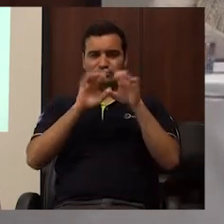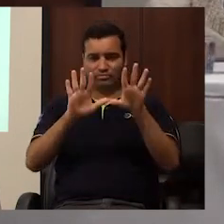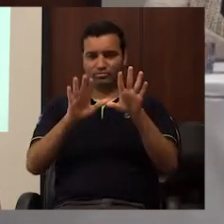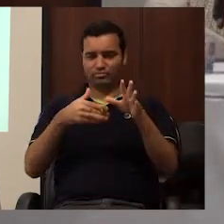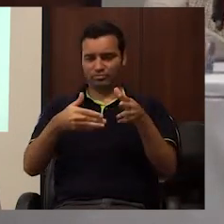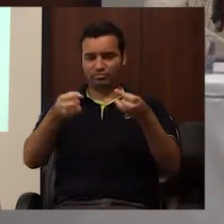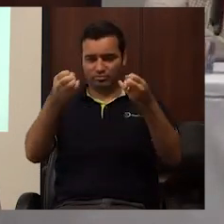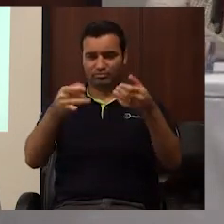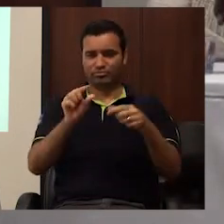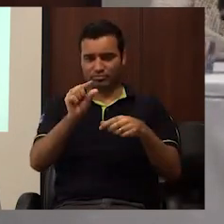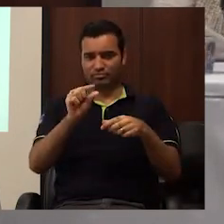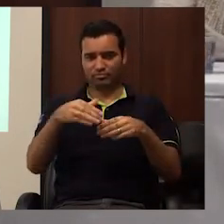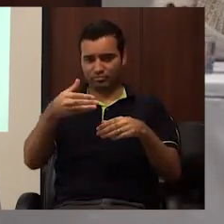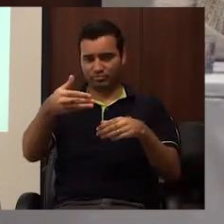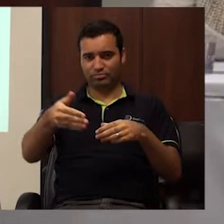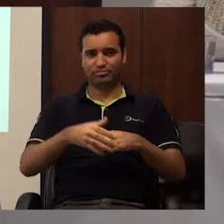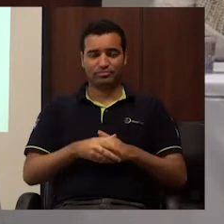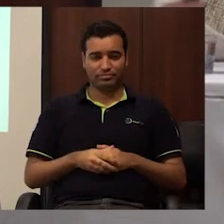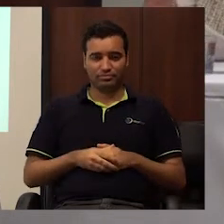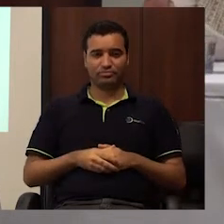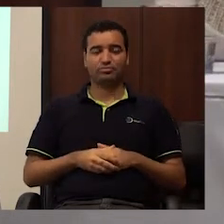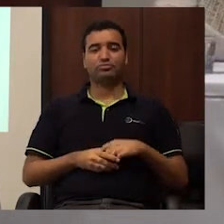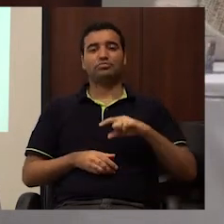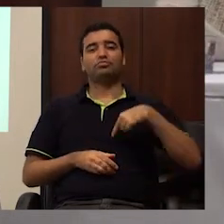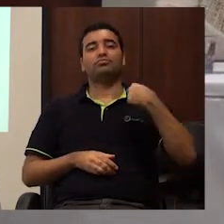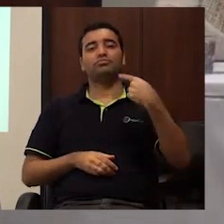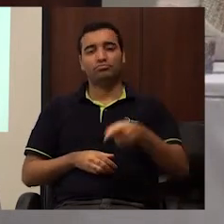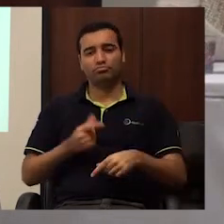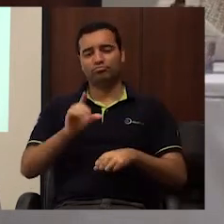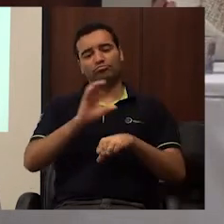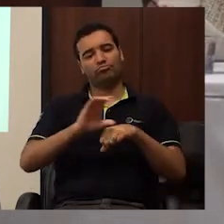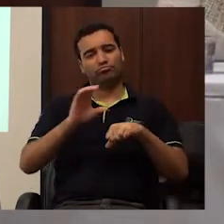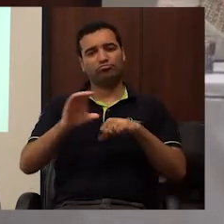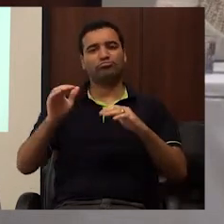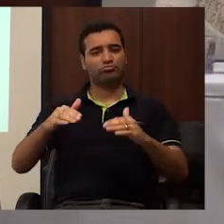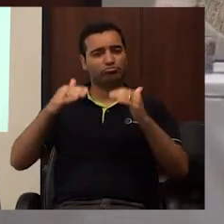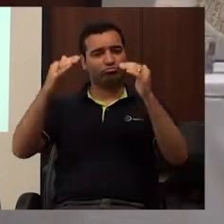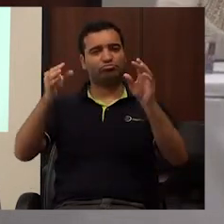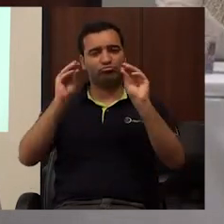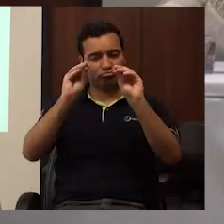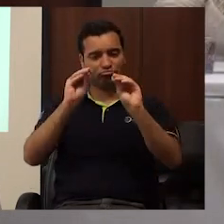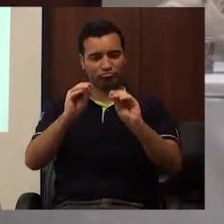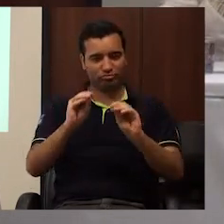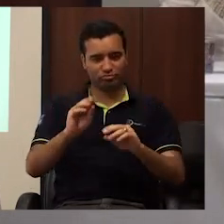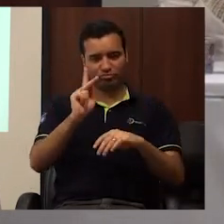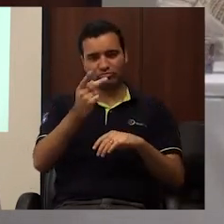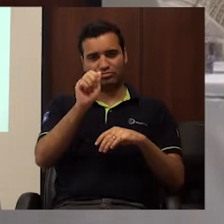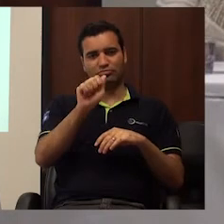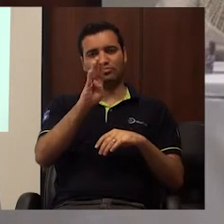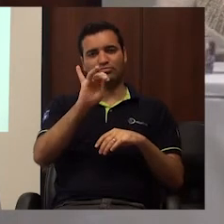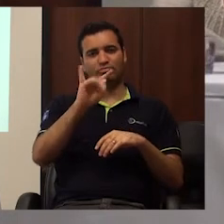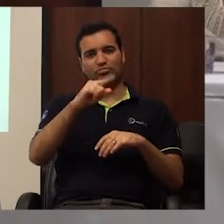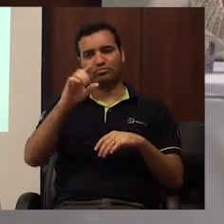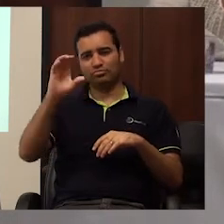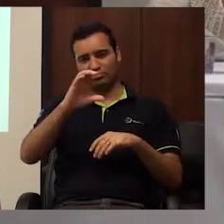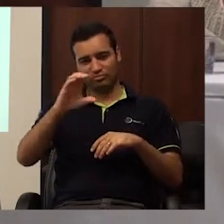falar um pouquinho dela mais para frente. Na sequência, outros cursos superiores foram implantando duas habilitações, né, a Católica